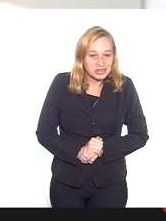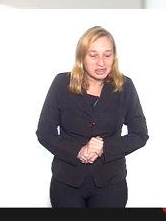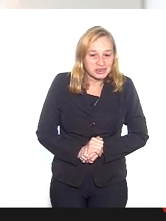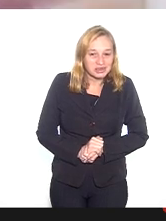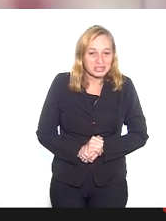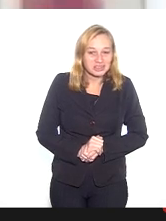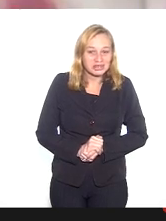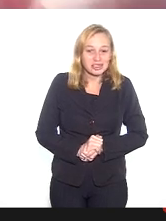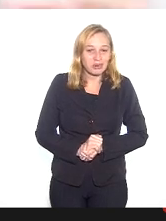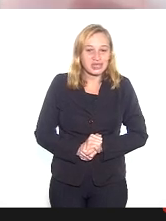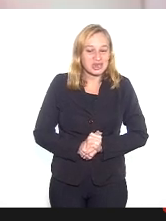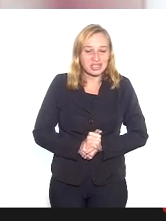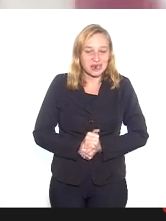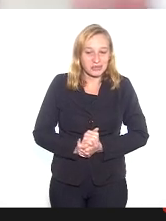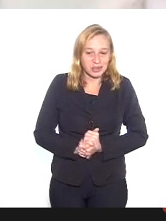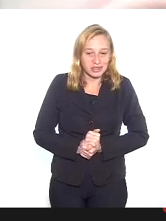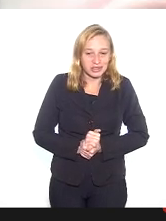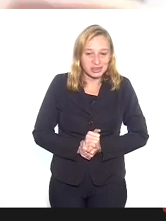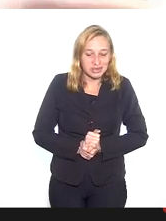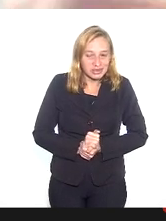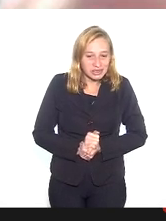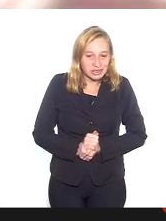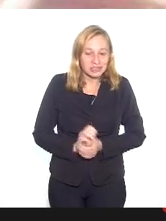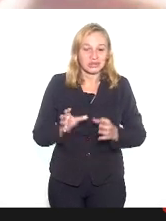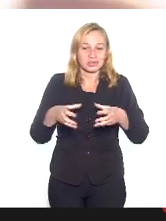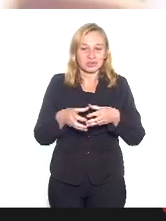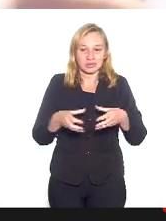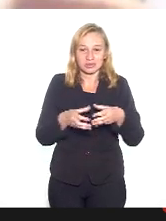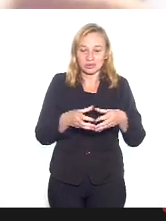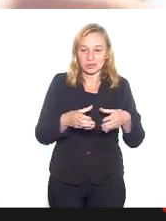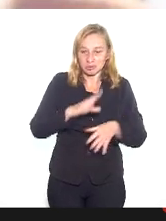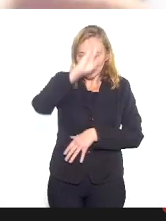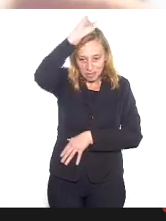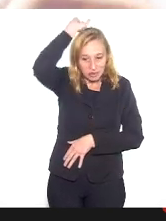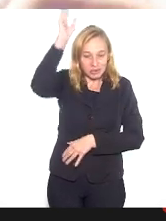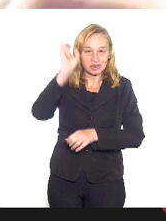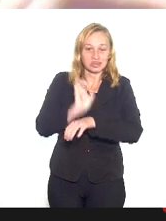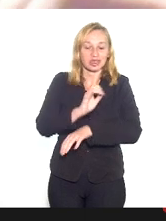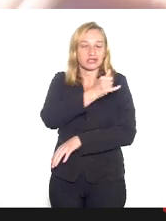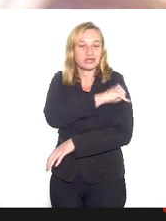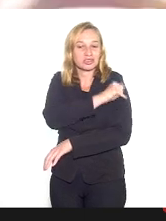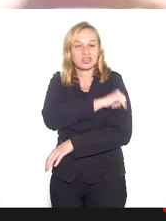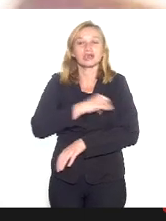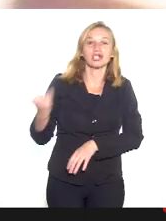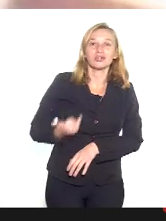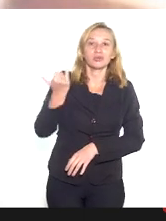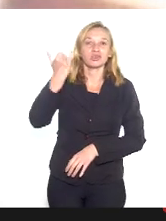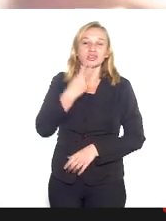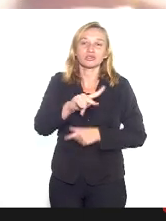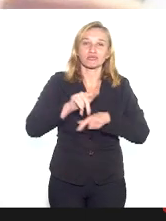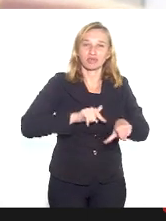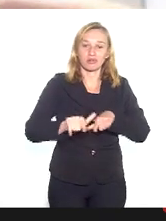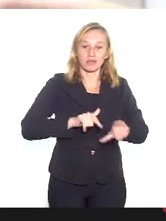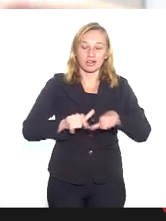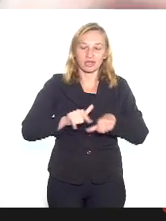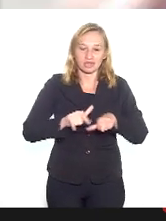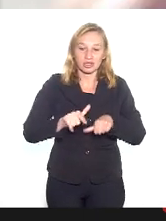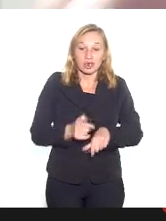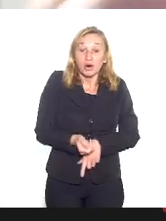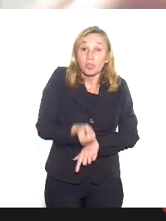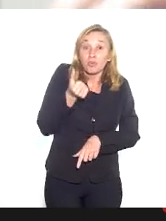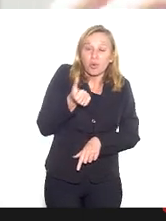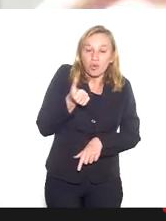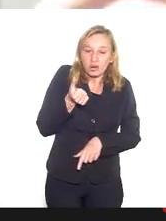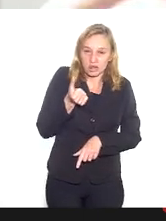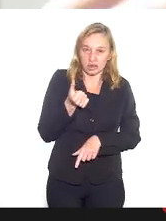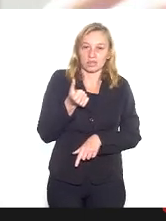um defensor, né, do Corpo de Bombeiros Militar do Estado do Rio de Janeiro, sei da importância do seu papel. Talvez poucas